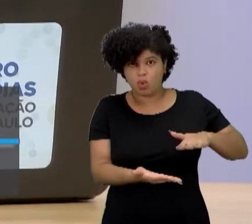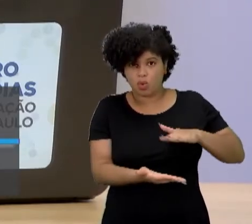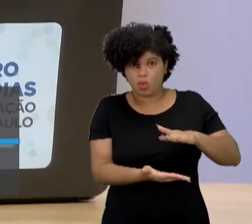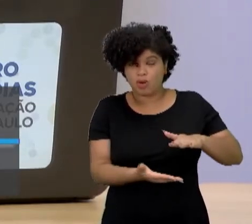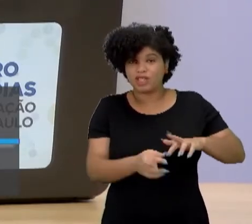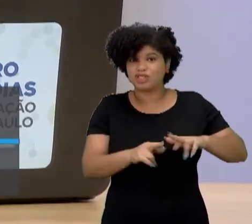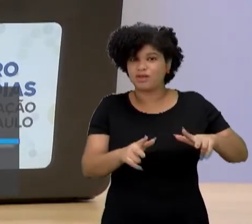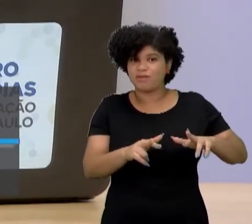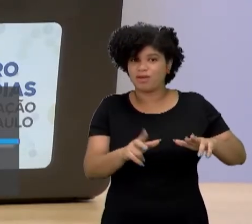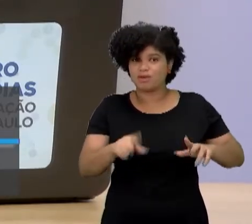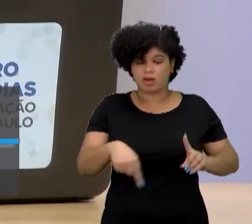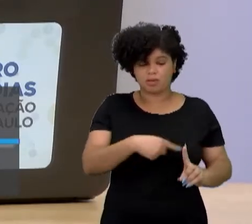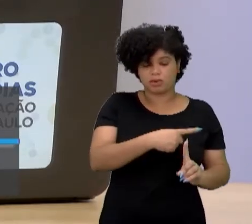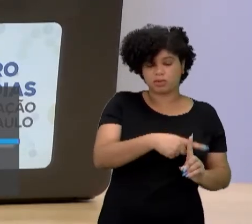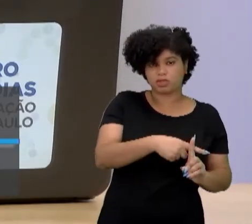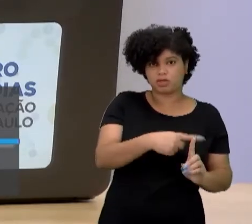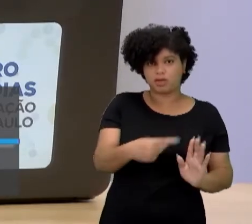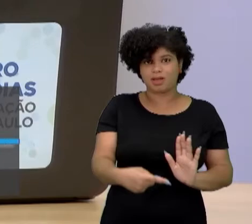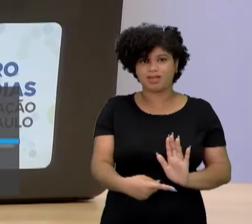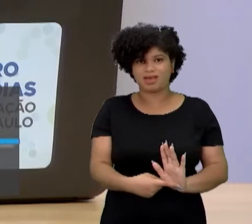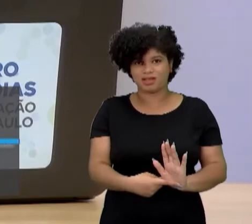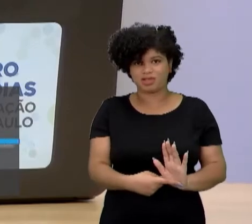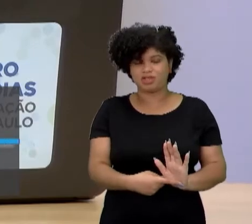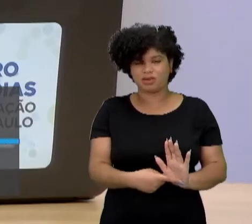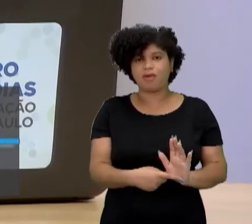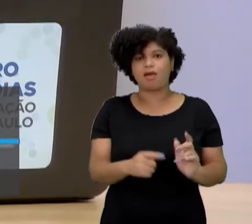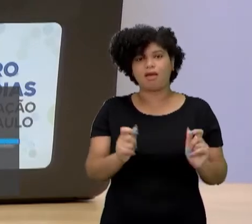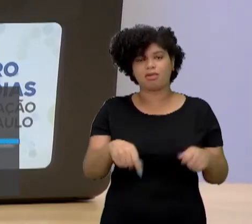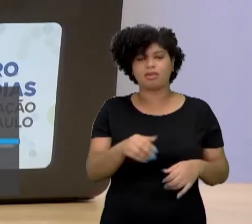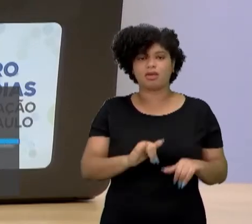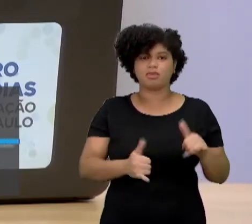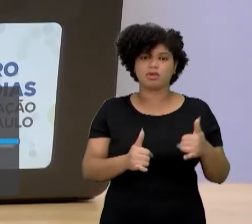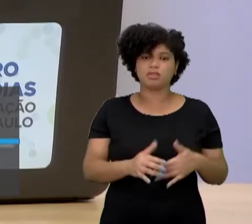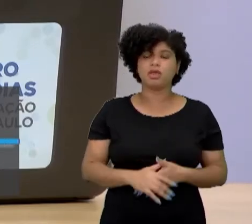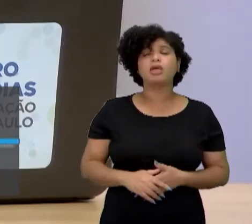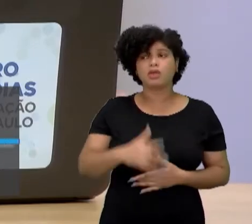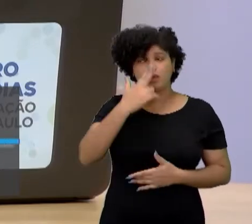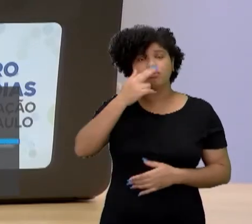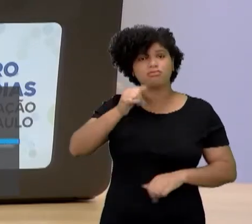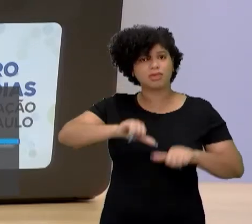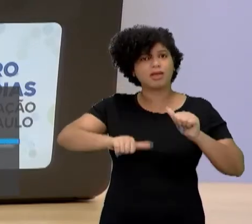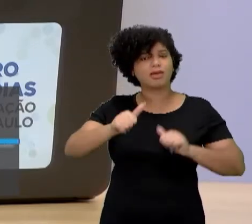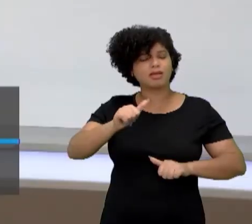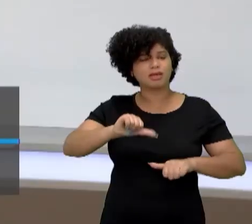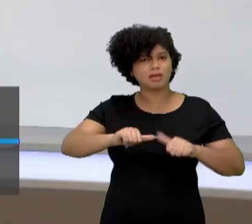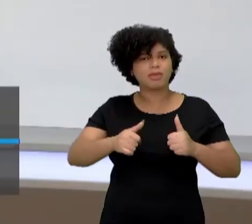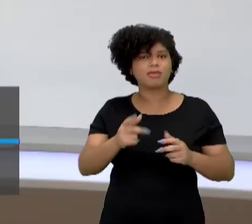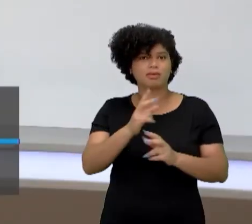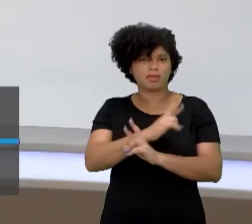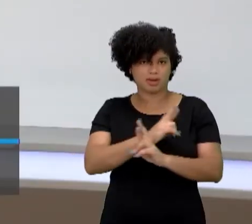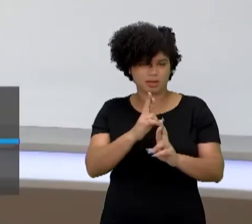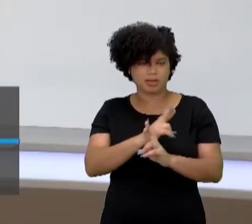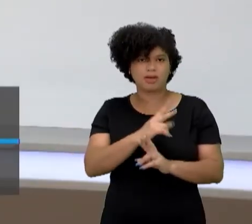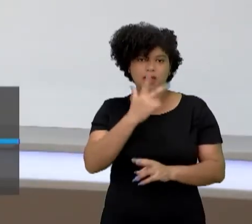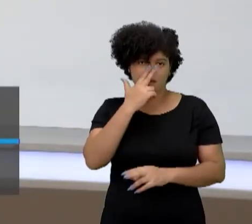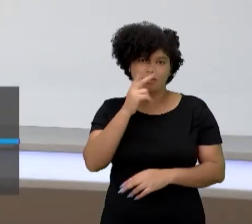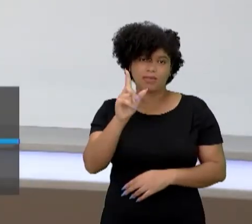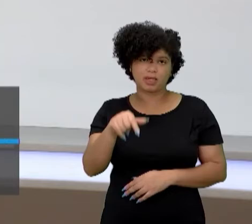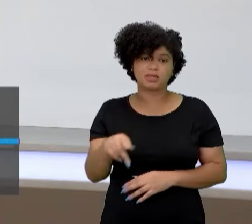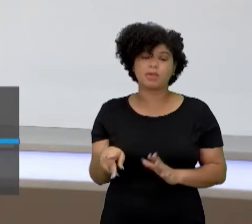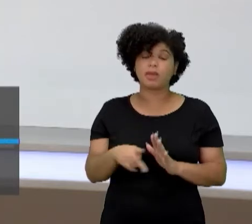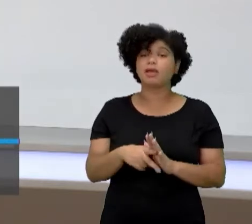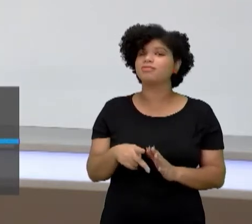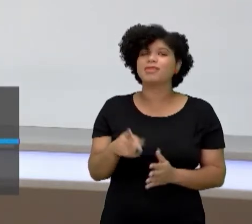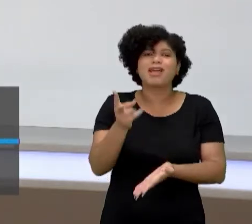de negativo e positivo, polo positivo e negativo, provavelmente na química tem essa mesma ideia. Sim, a ideia de polaridade em química